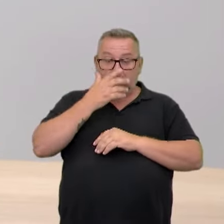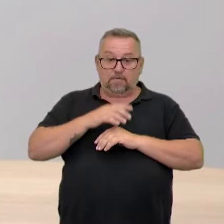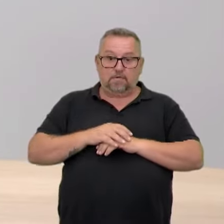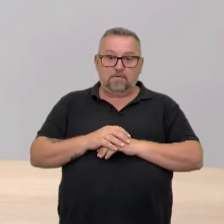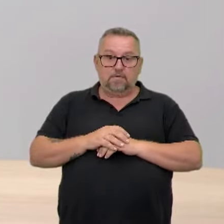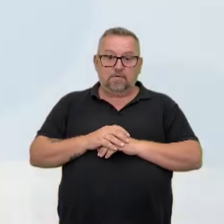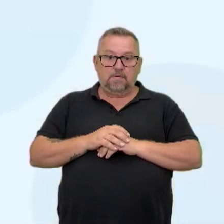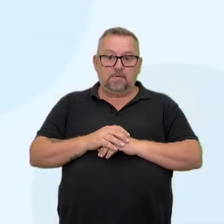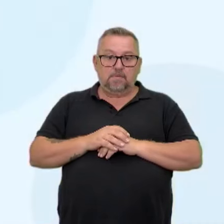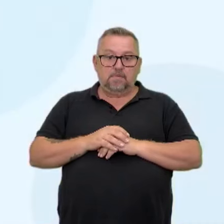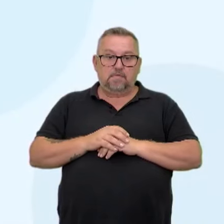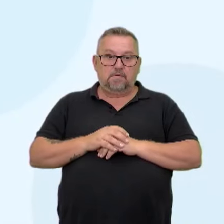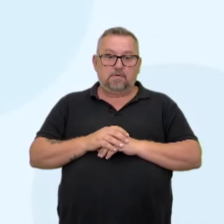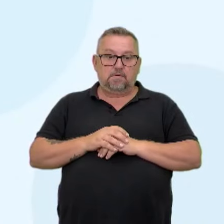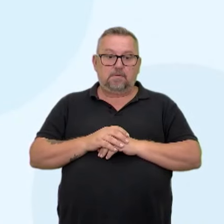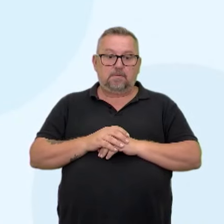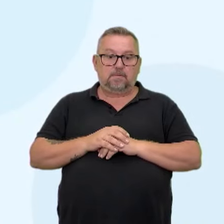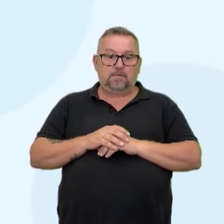tela,